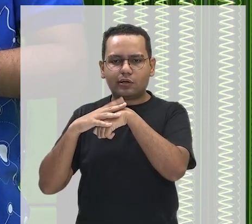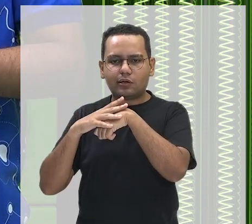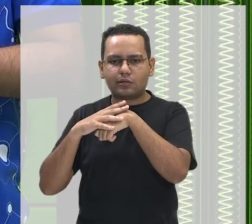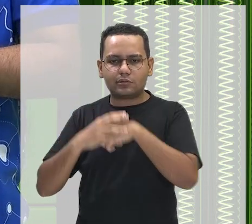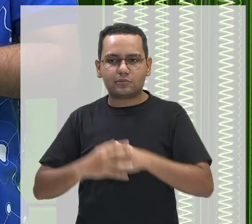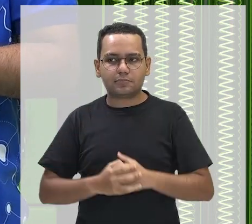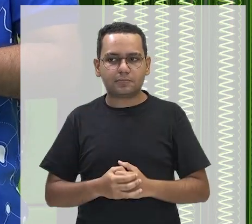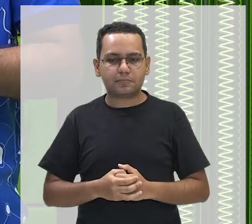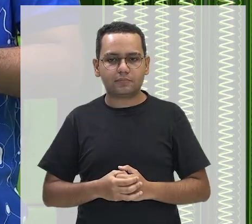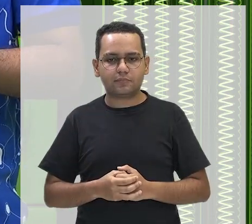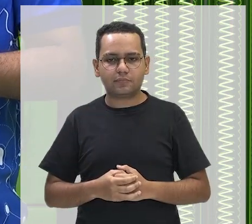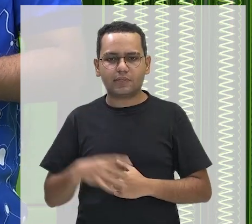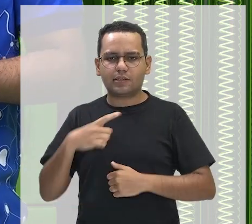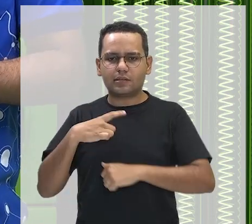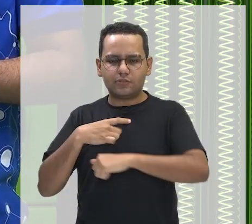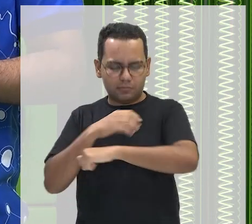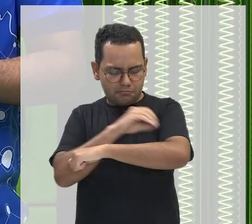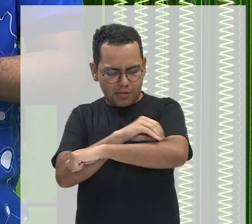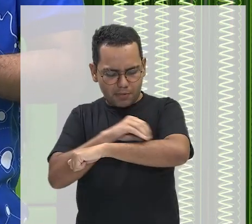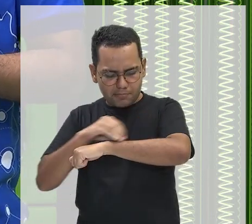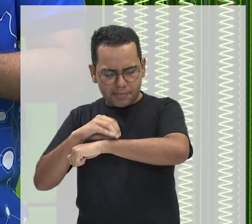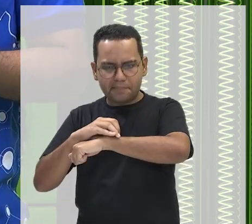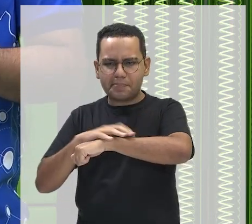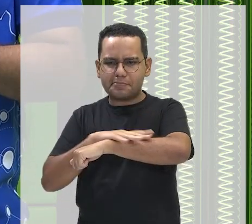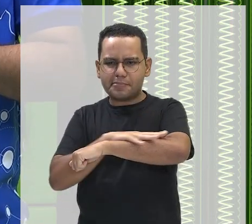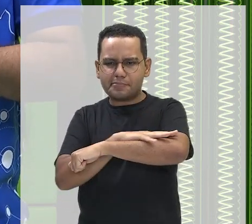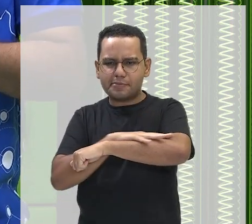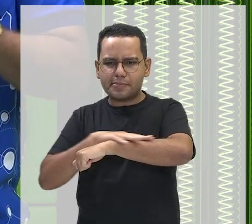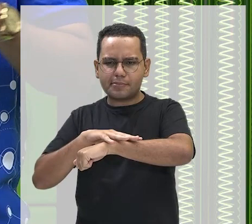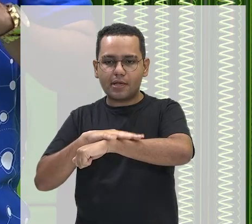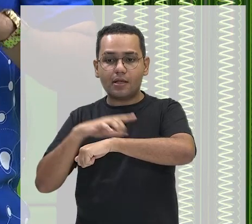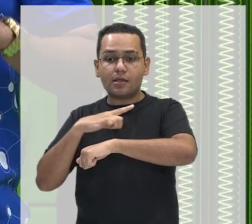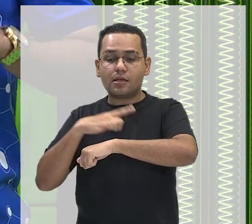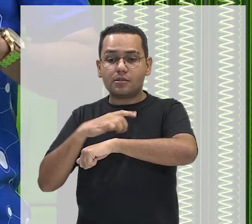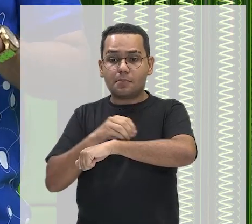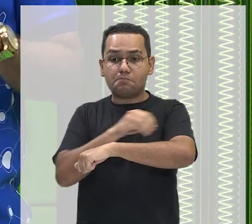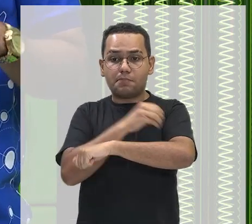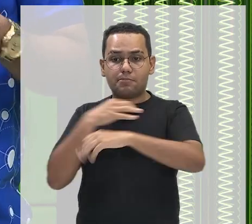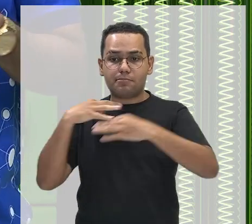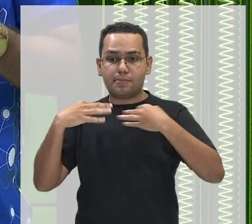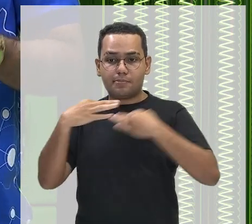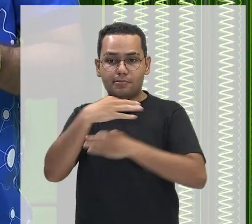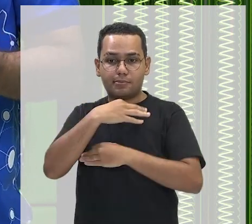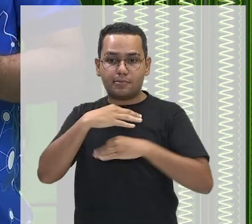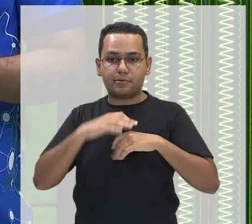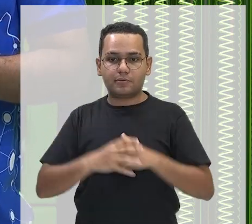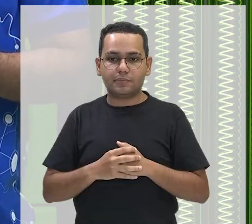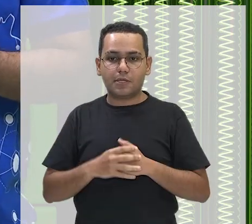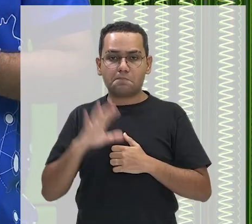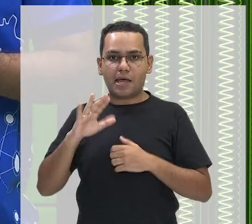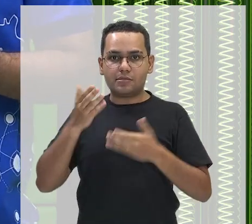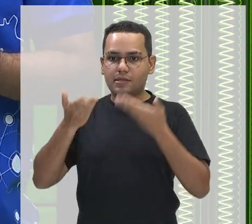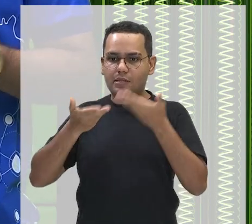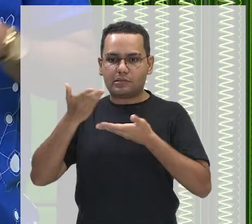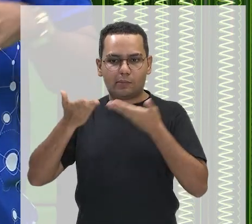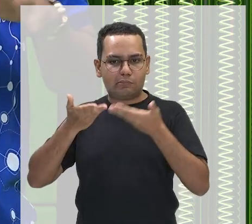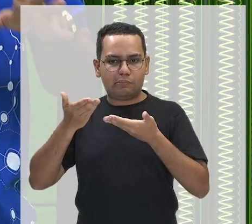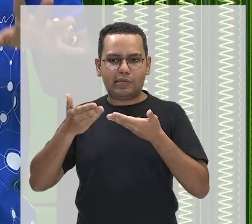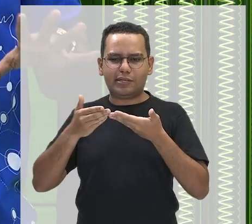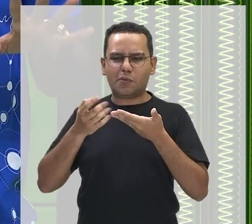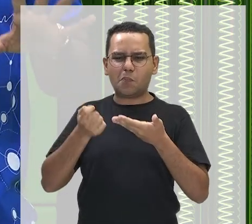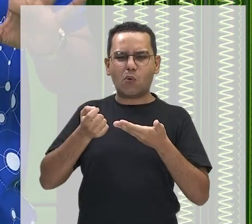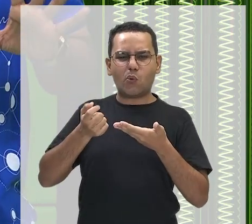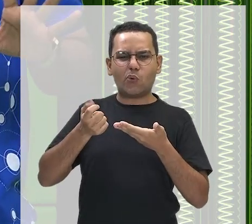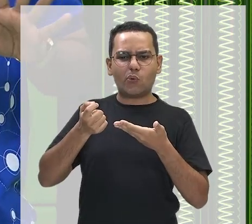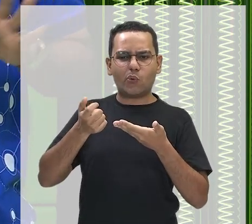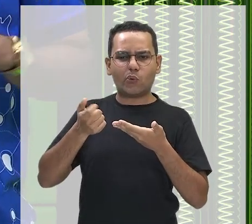aquelas feridas pelo corpo, né, que elas iam se espalhando. Não existia muito tratamento também naquela época, as pessoas